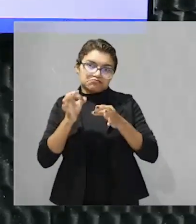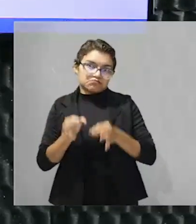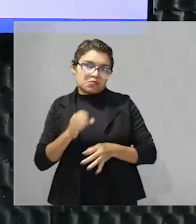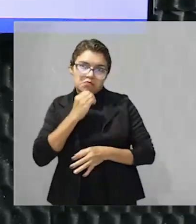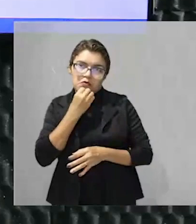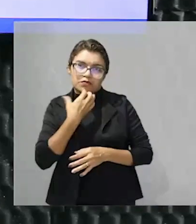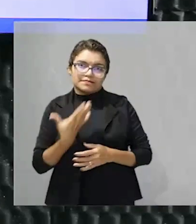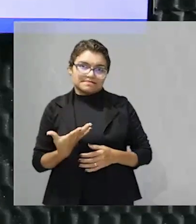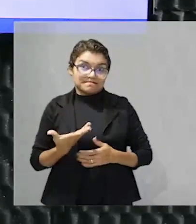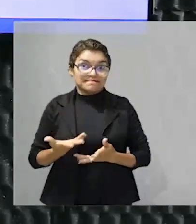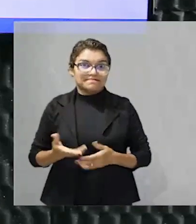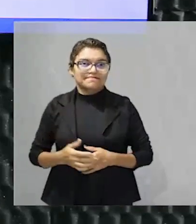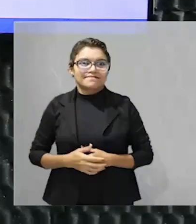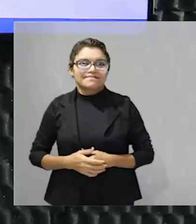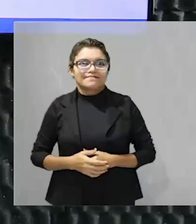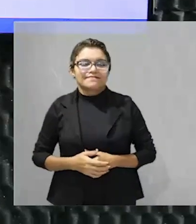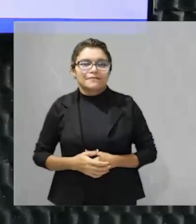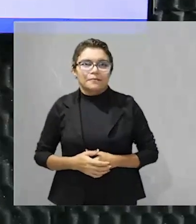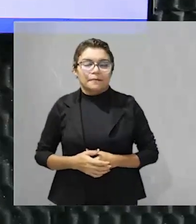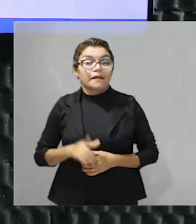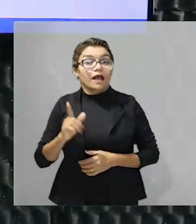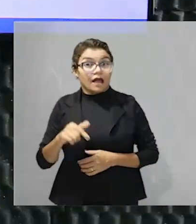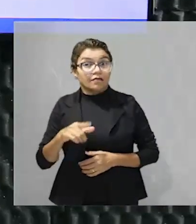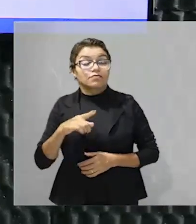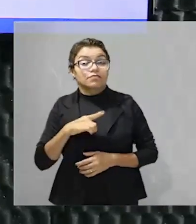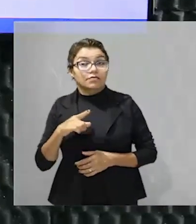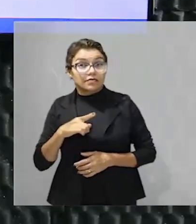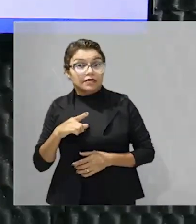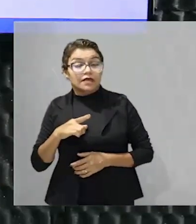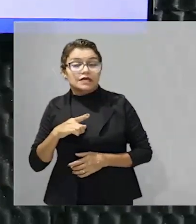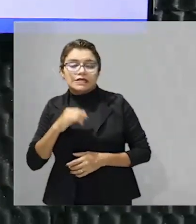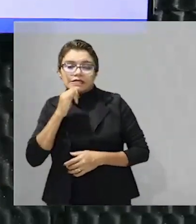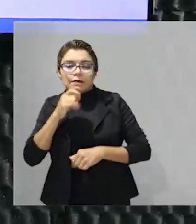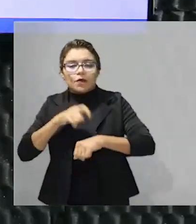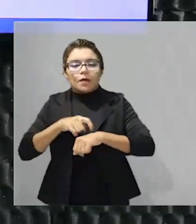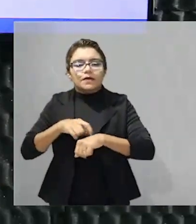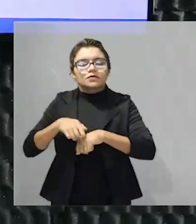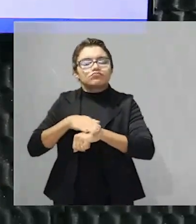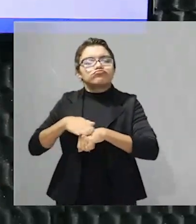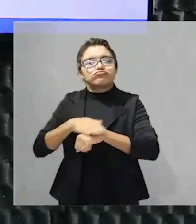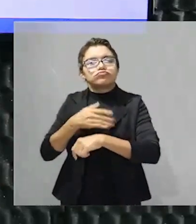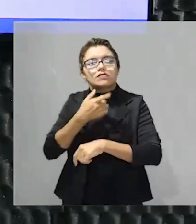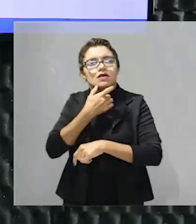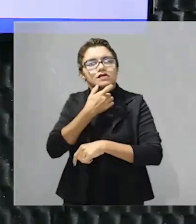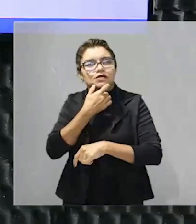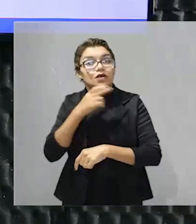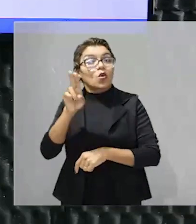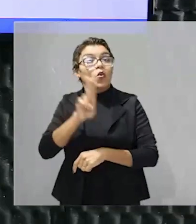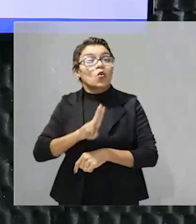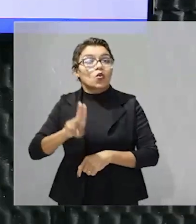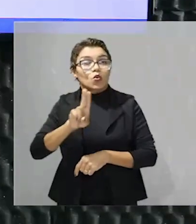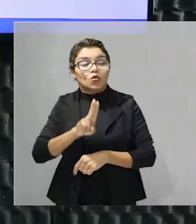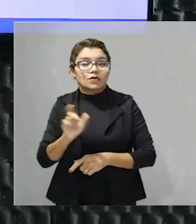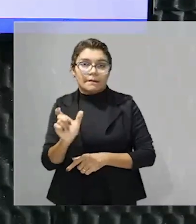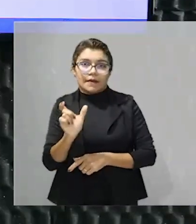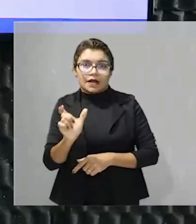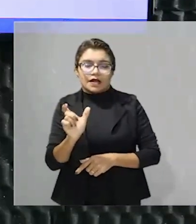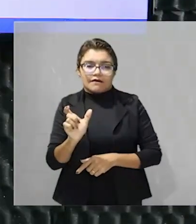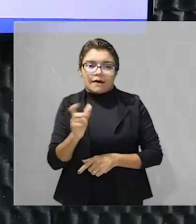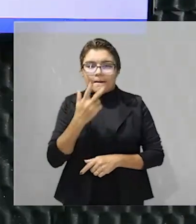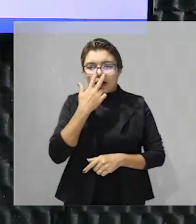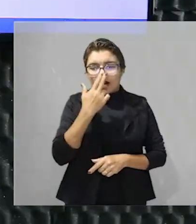bom. Real good é um elemento que se utiliza na conversa em inglês, tá? É como se em português